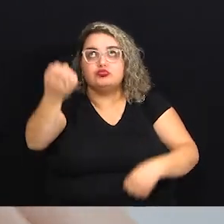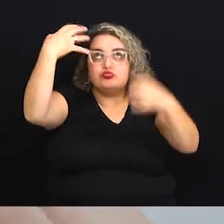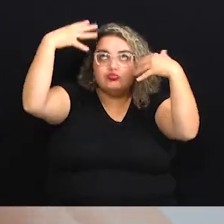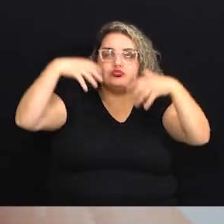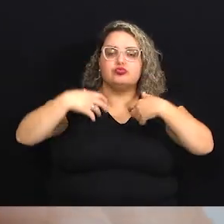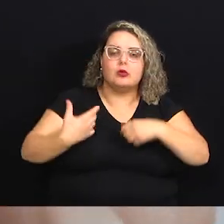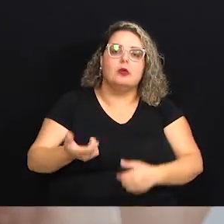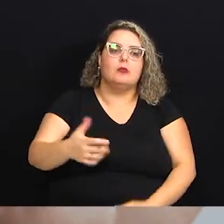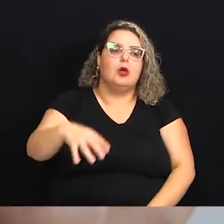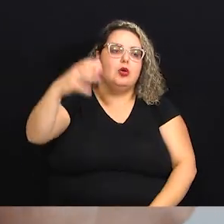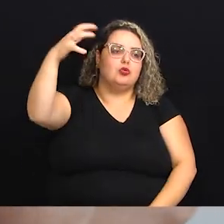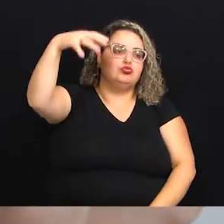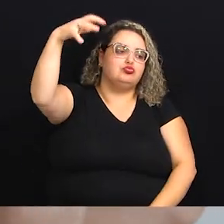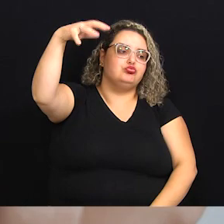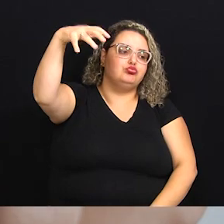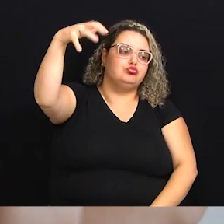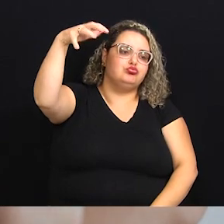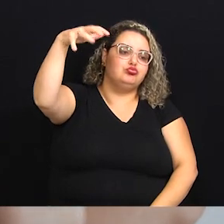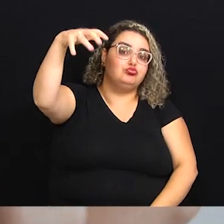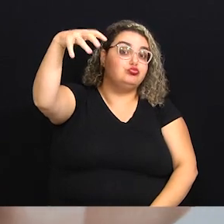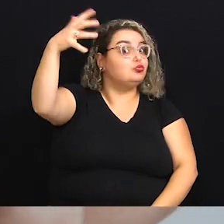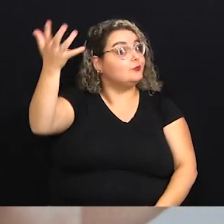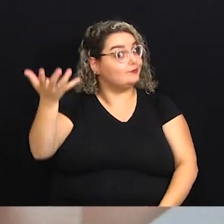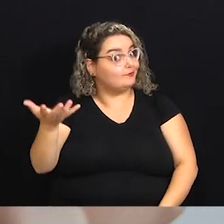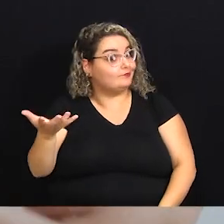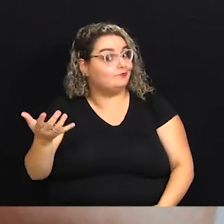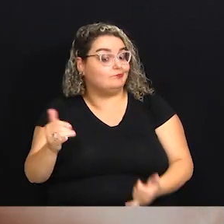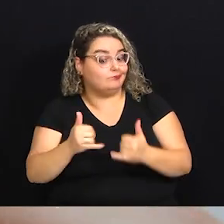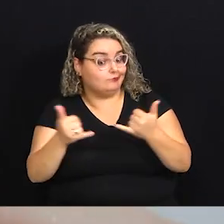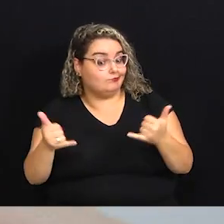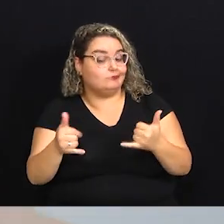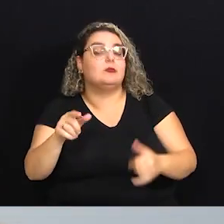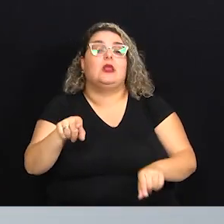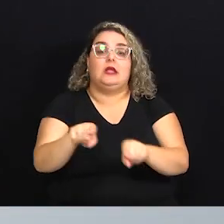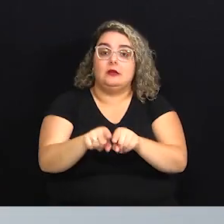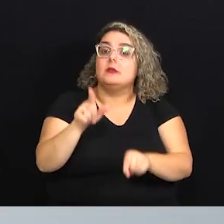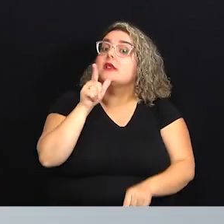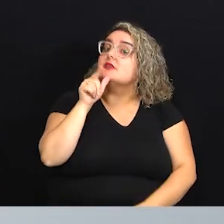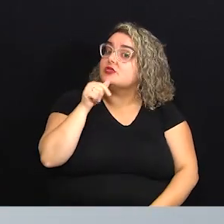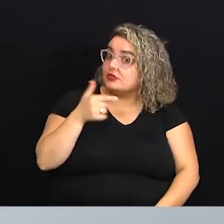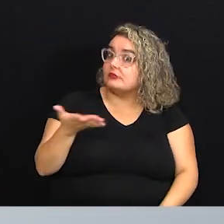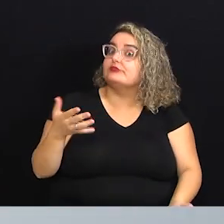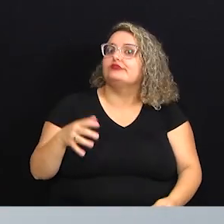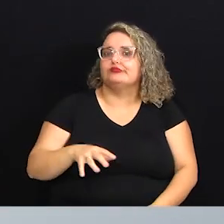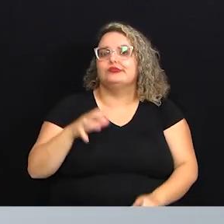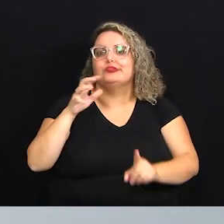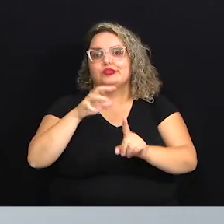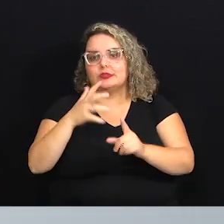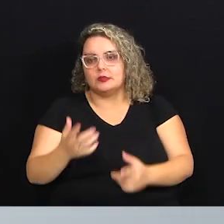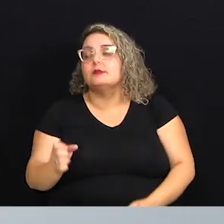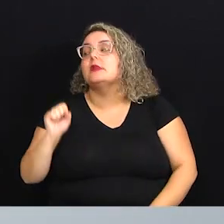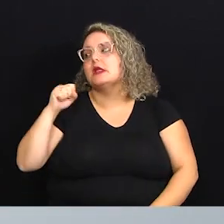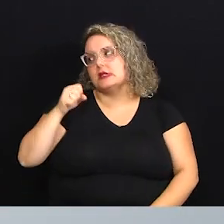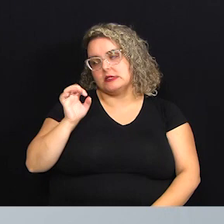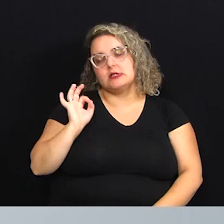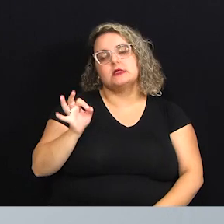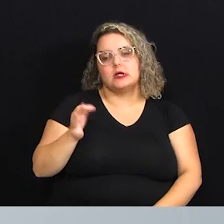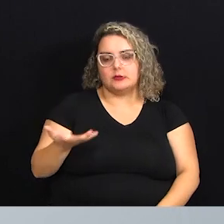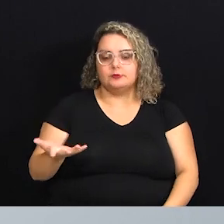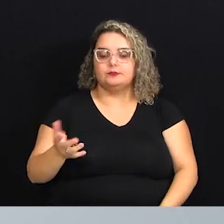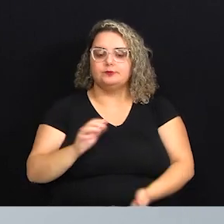de novo, porque senão deixa ligado direto, tanto o consumo de água quanto de energia impactado, né?